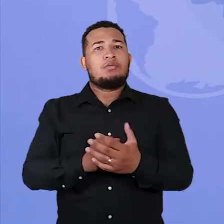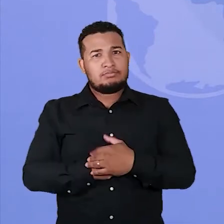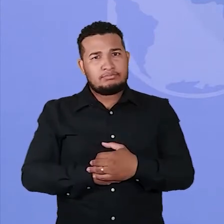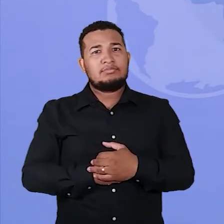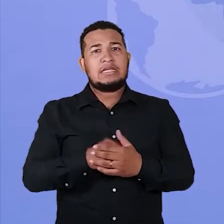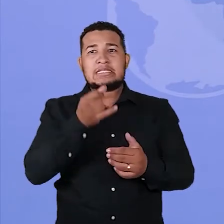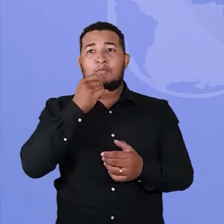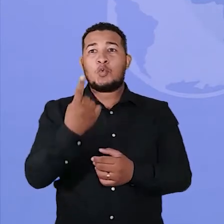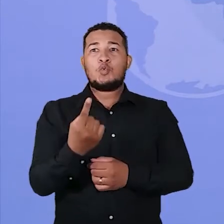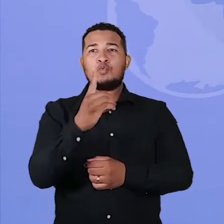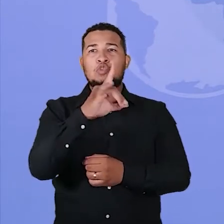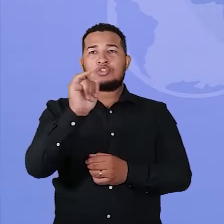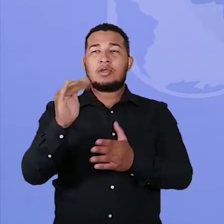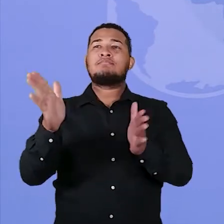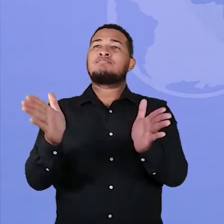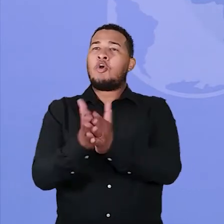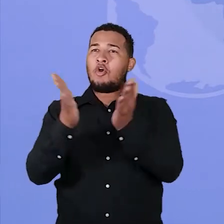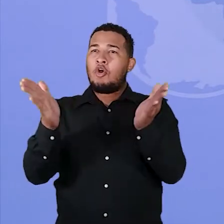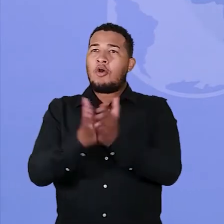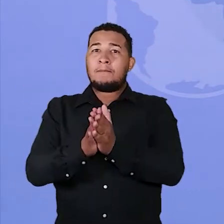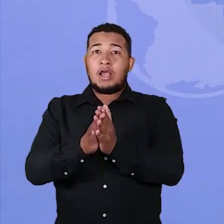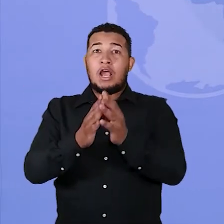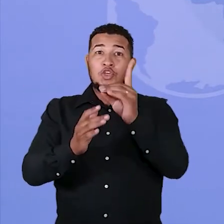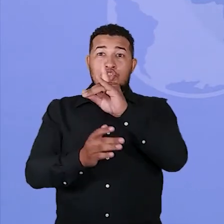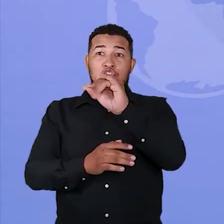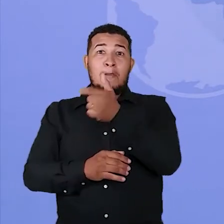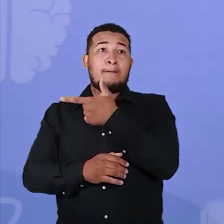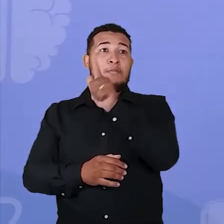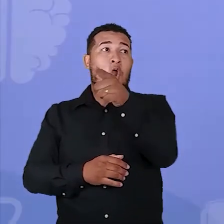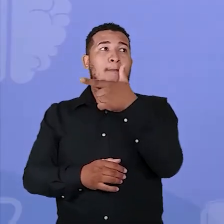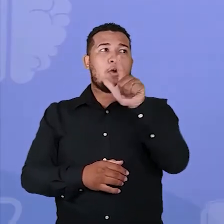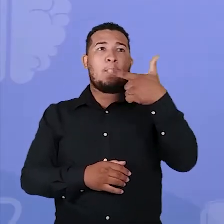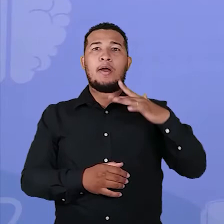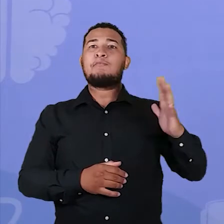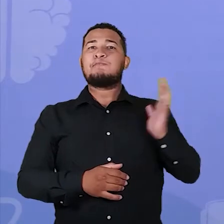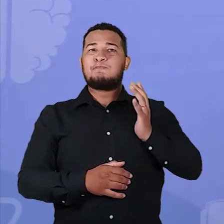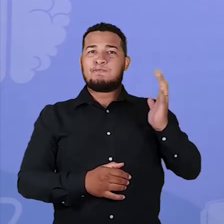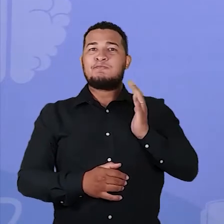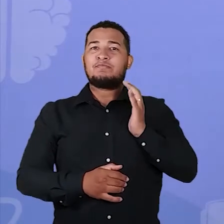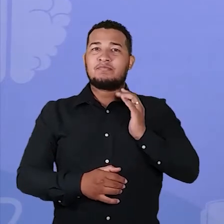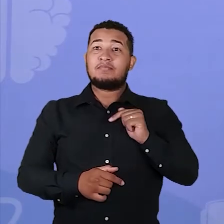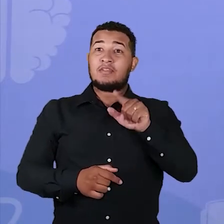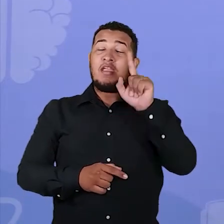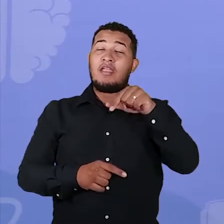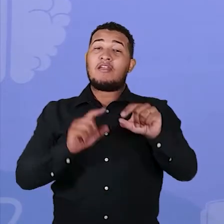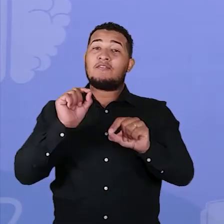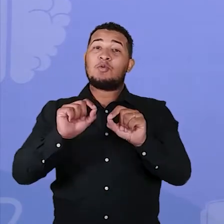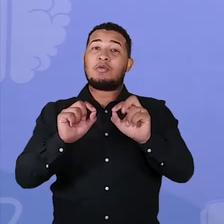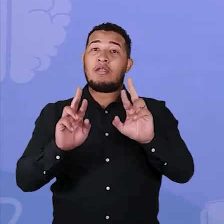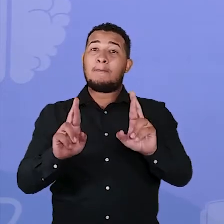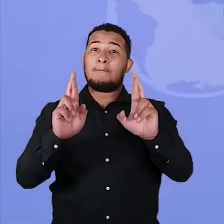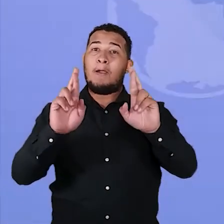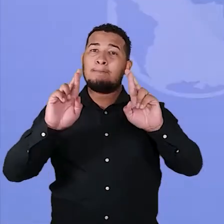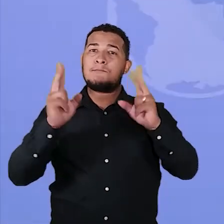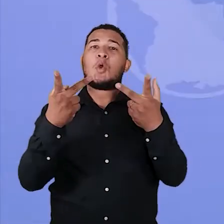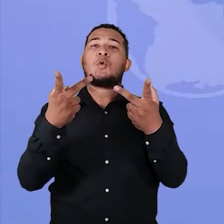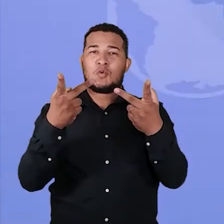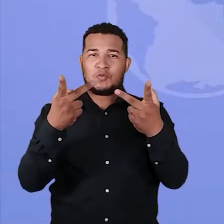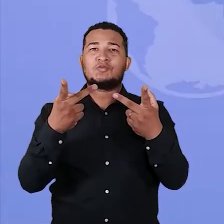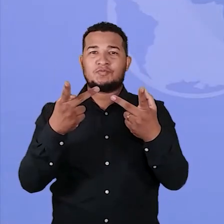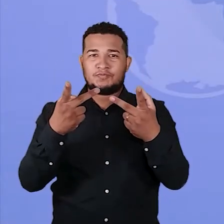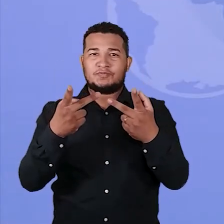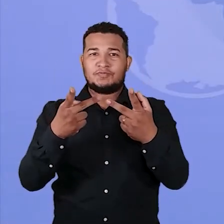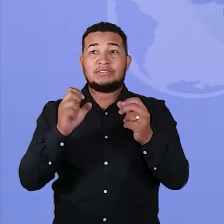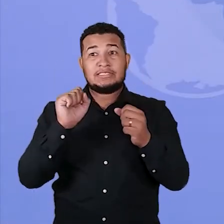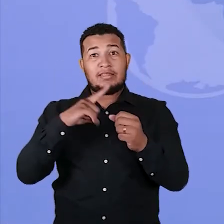bom ser um dia só e o restante dos dias ser rico. Essa é a quebra da expectativa. Sempre que